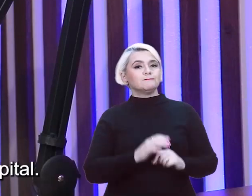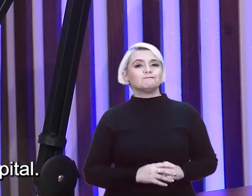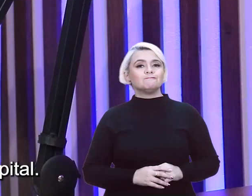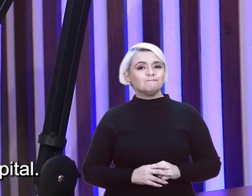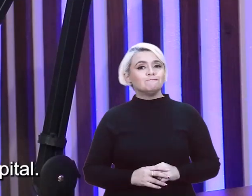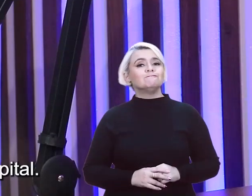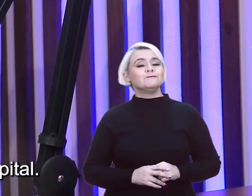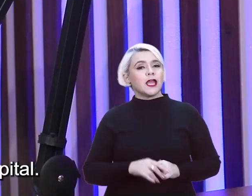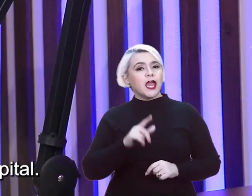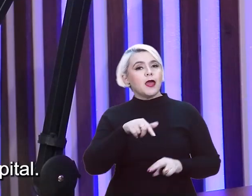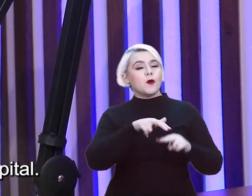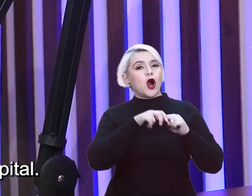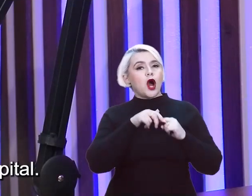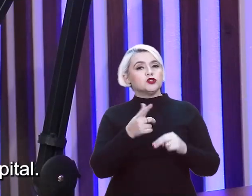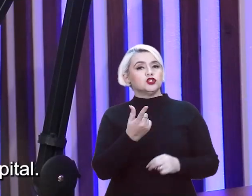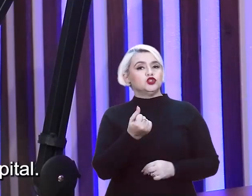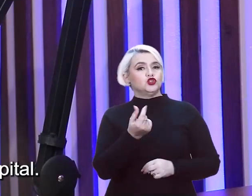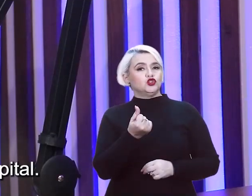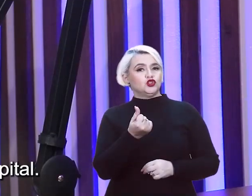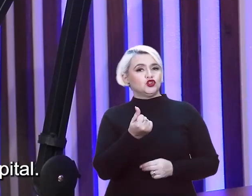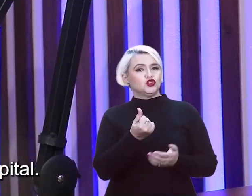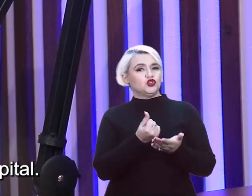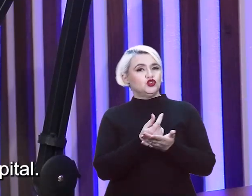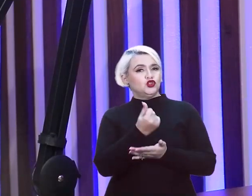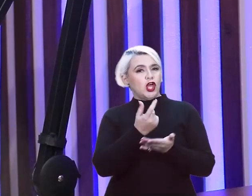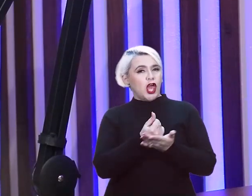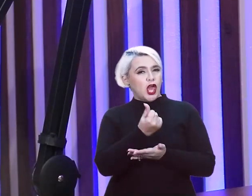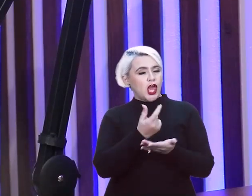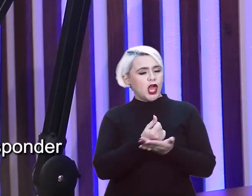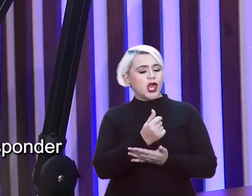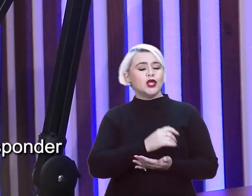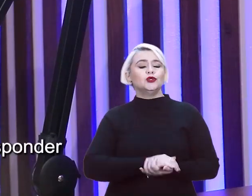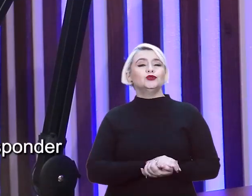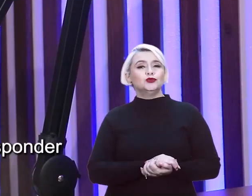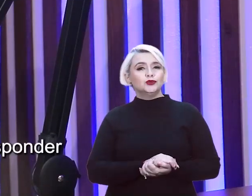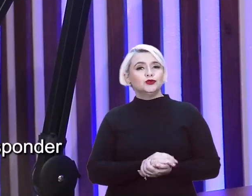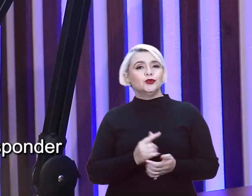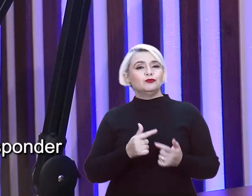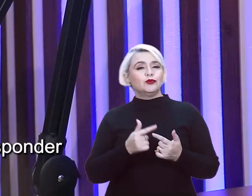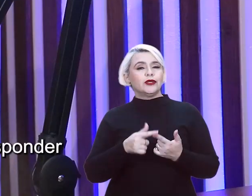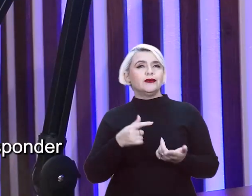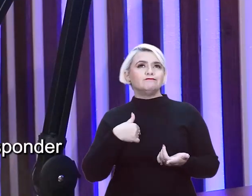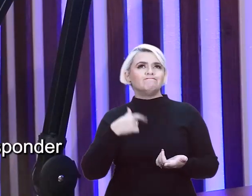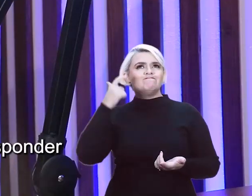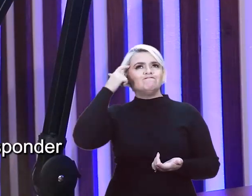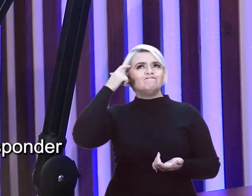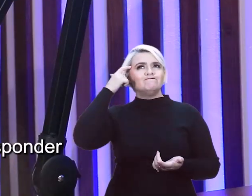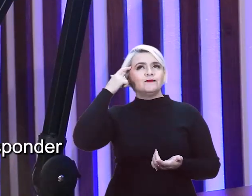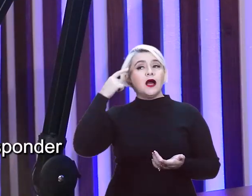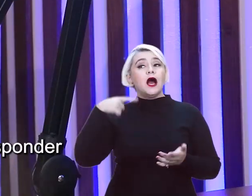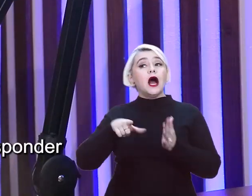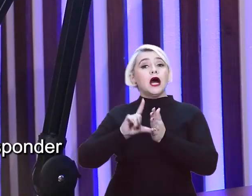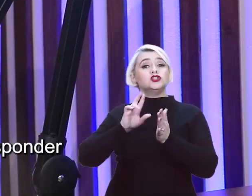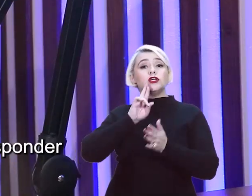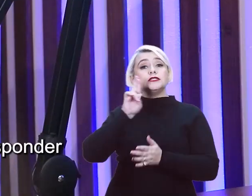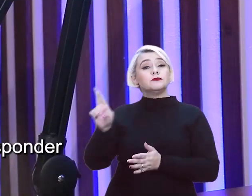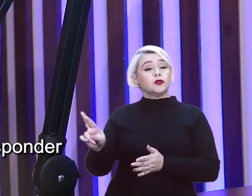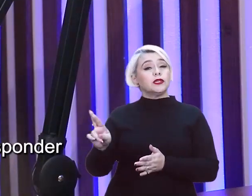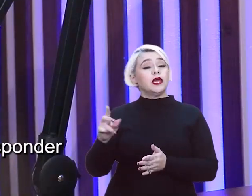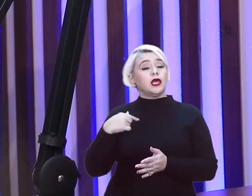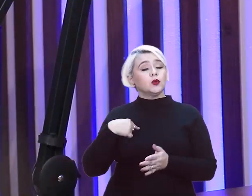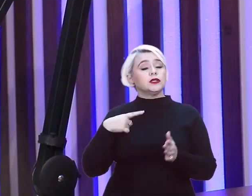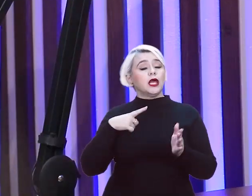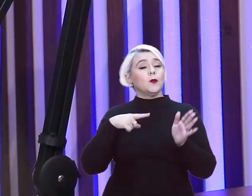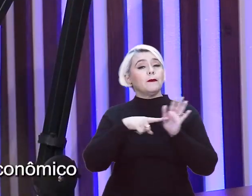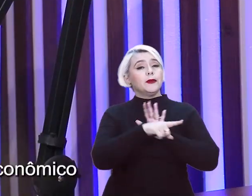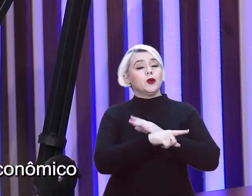esse capital, ou essa ideia de capital, porque uma pergunta, antes de responder ou tentar uma